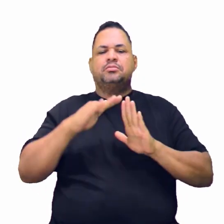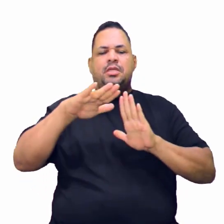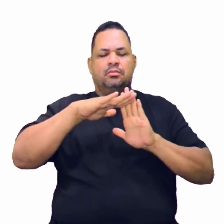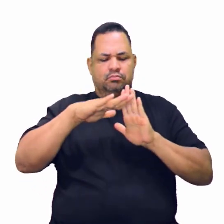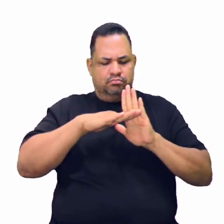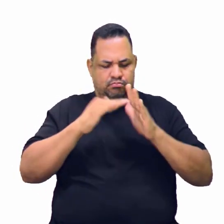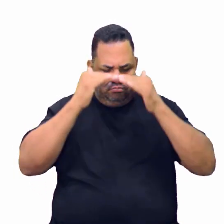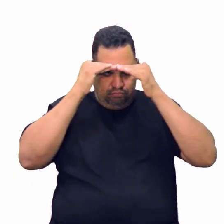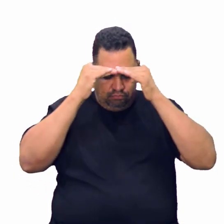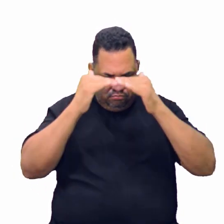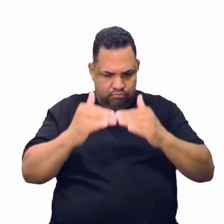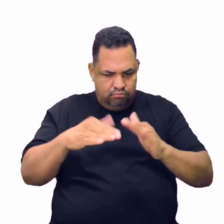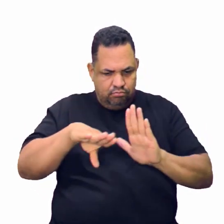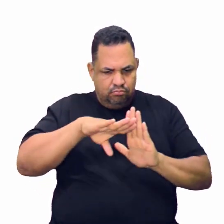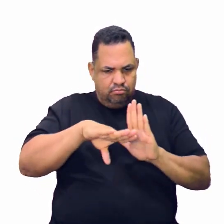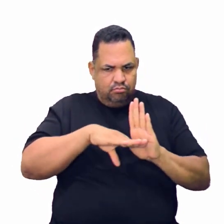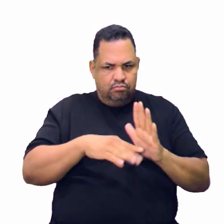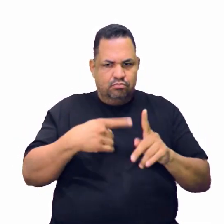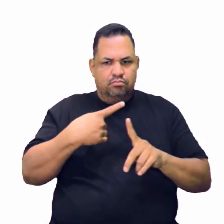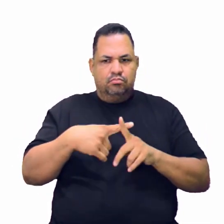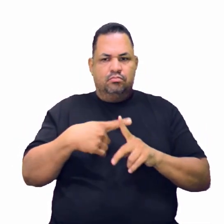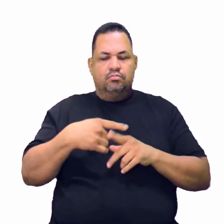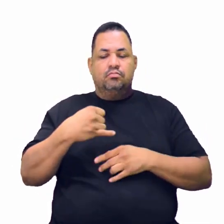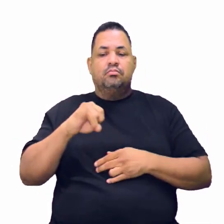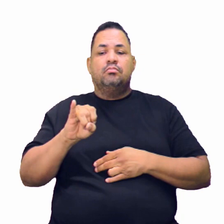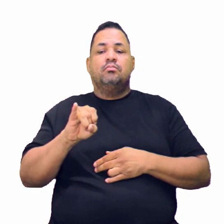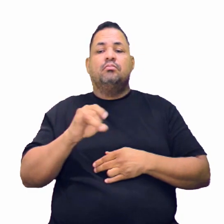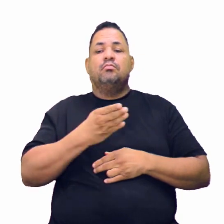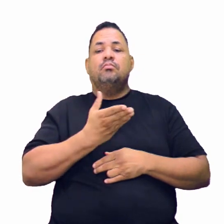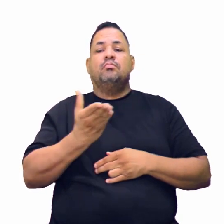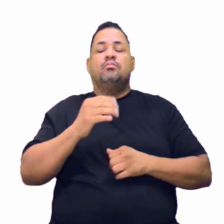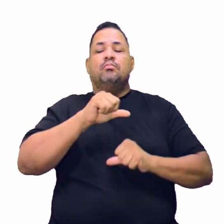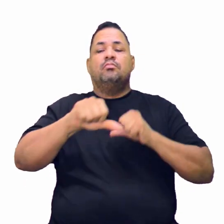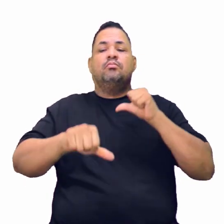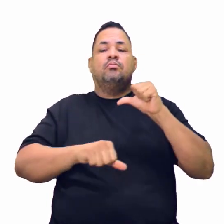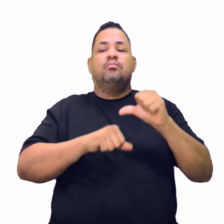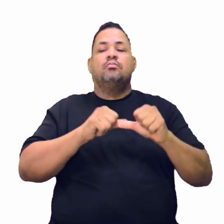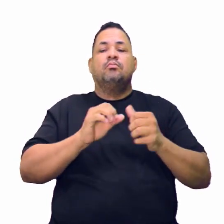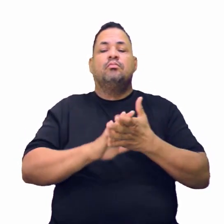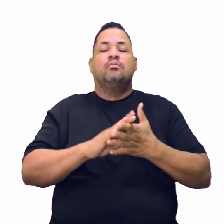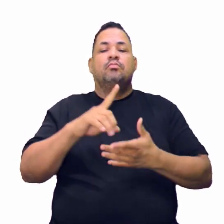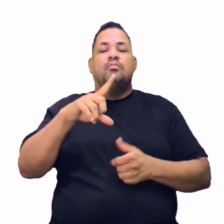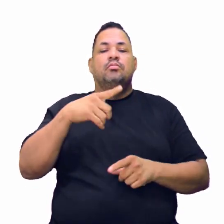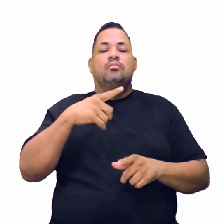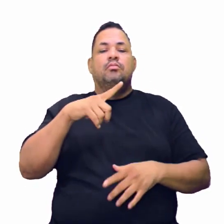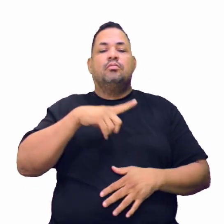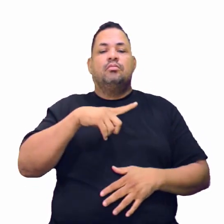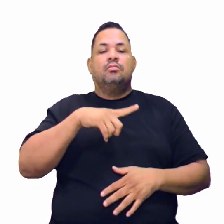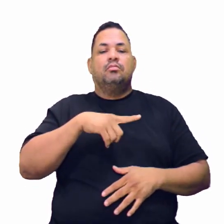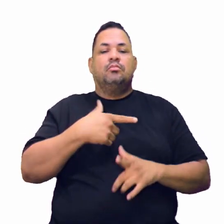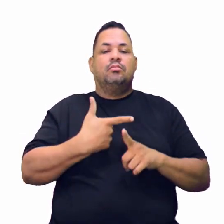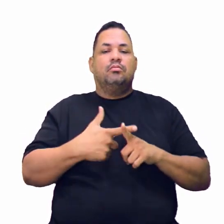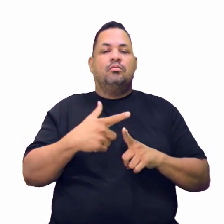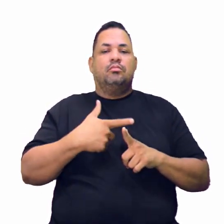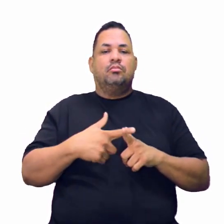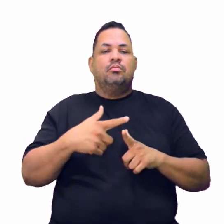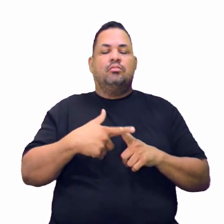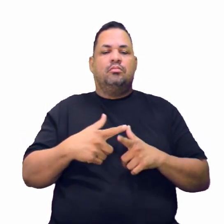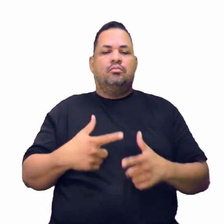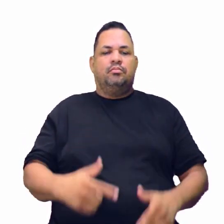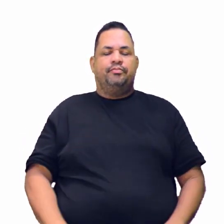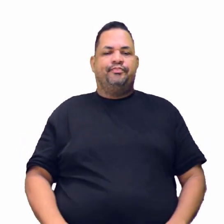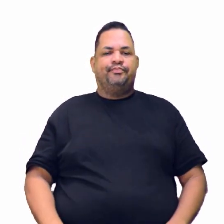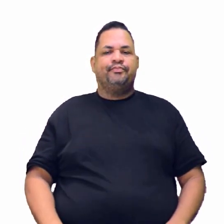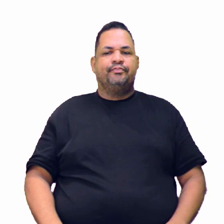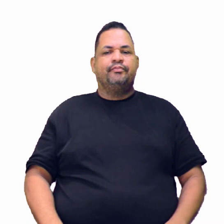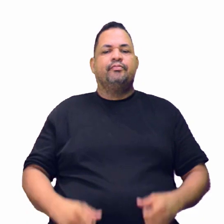jeito que está escrito. Por quê? Se você mudar, sofrerá alguma punição.